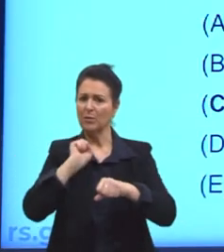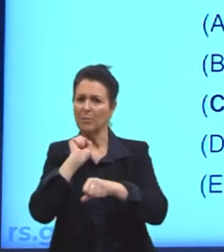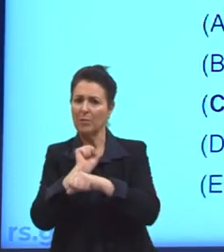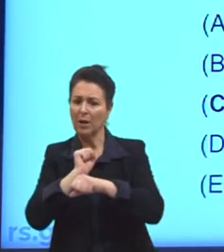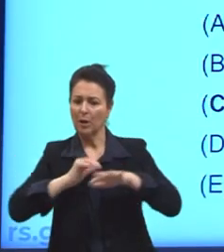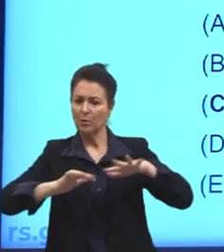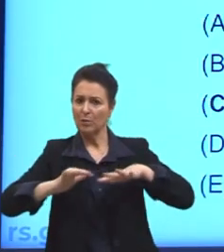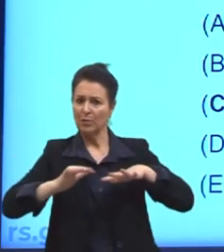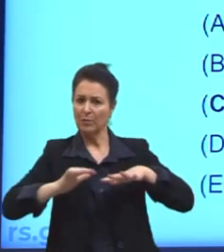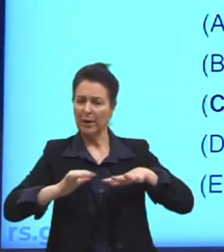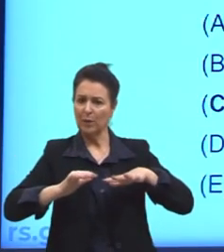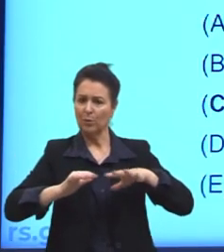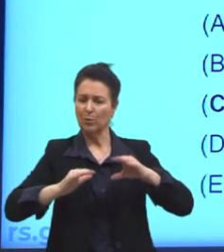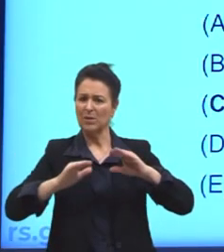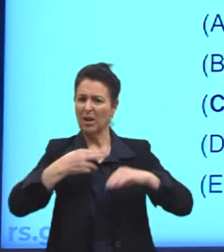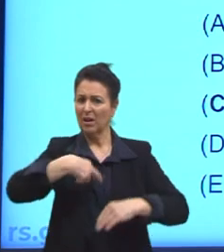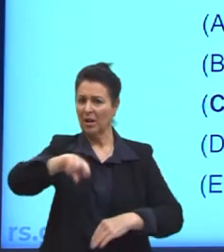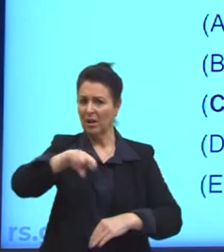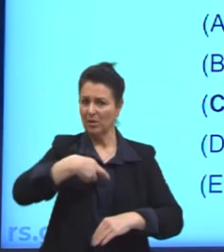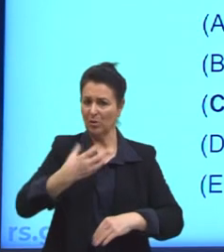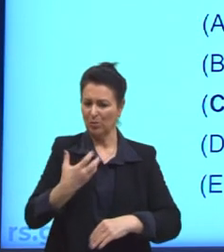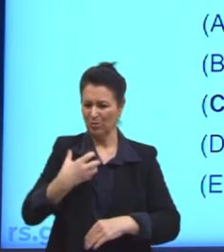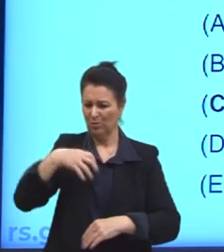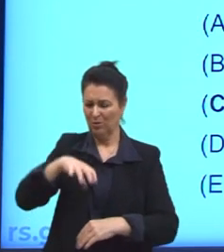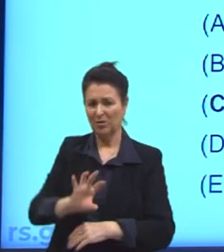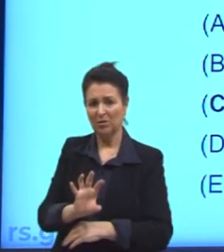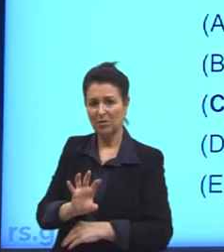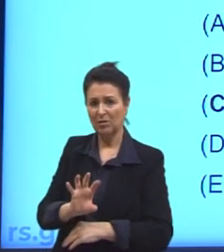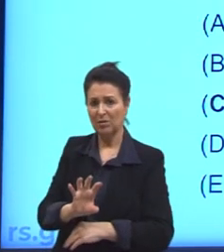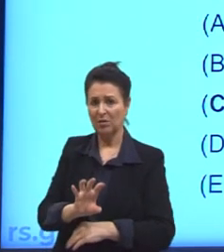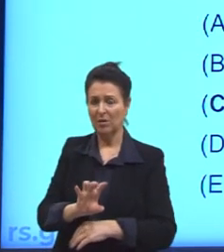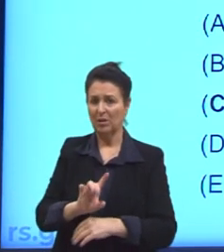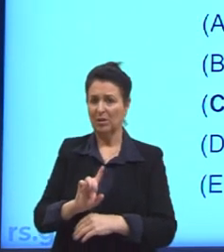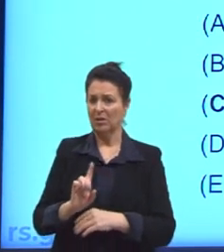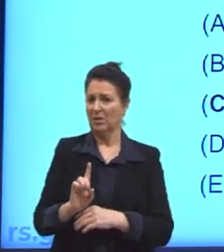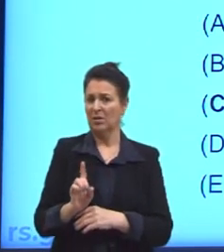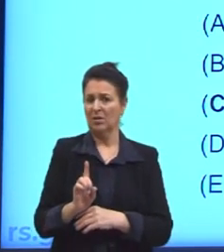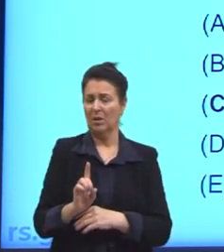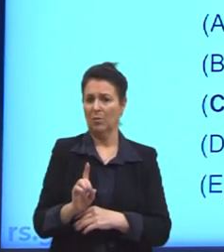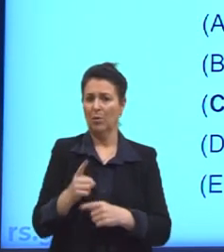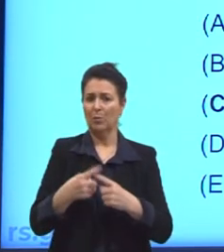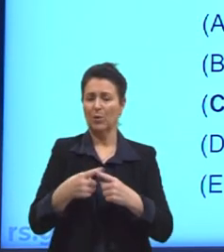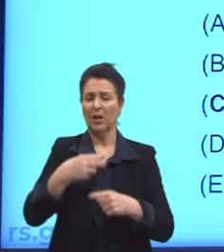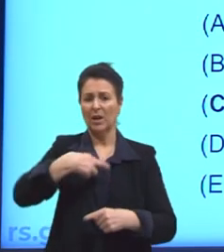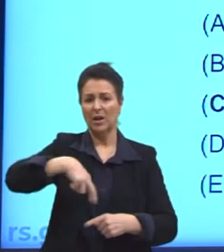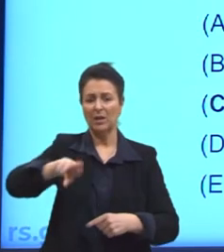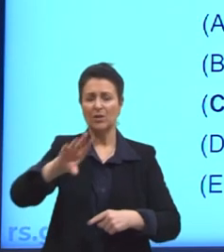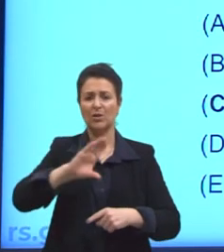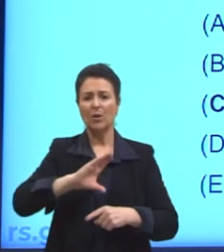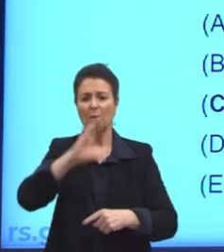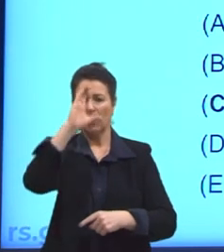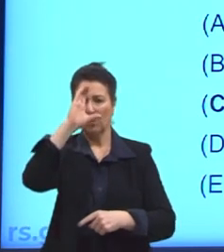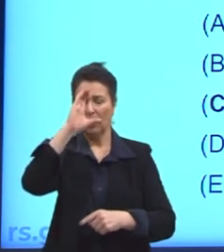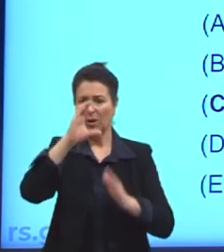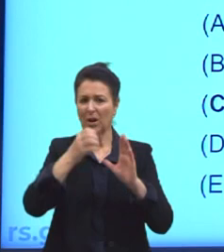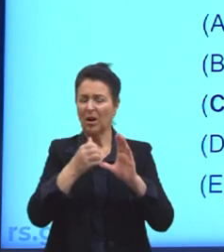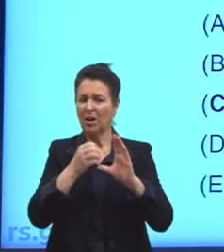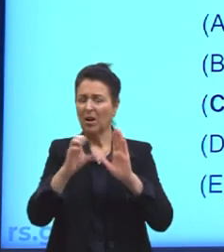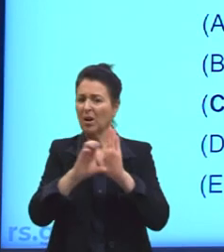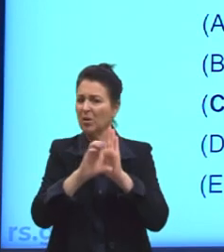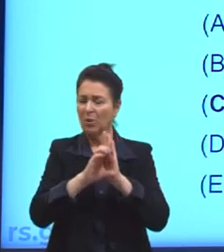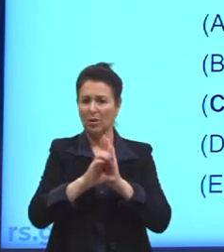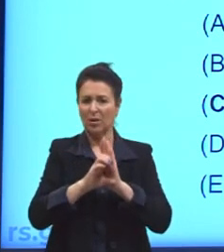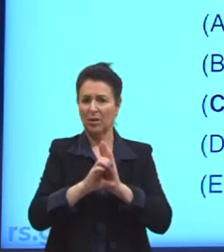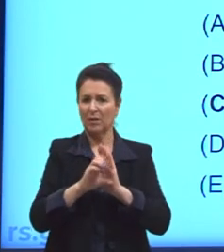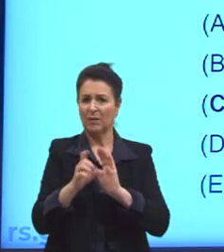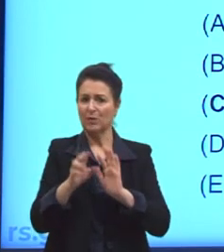os movimentos religiosos contraditórios não ele não até porque ainda a religião católica é dominante esse período mesmo